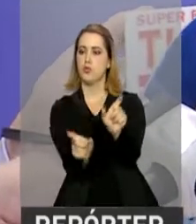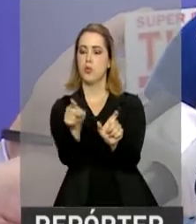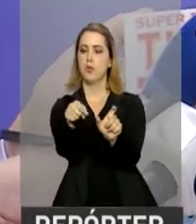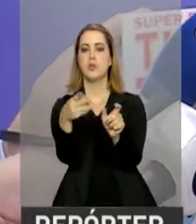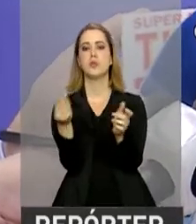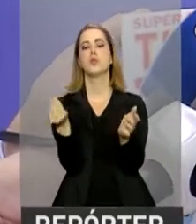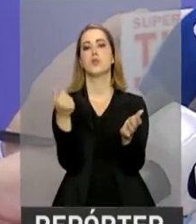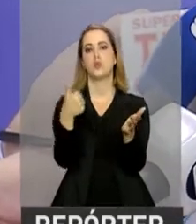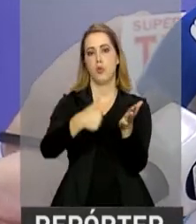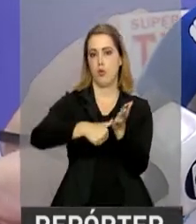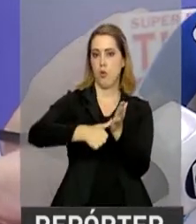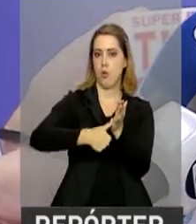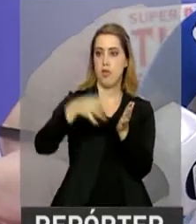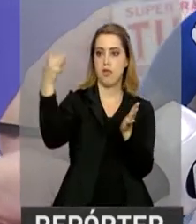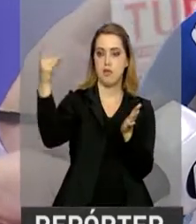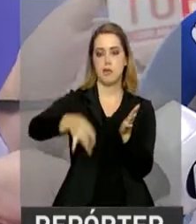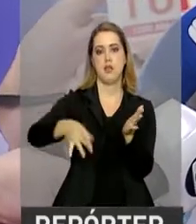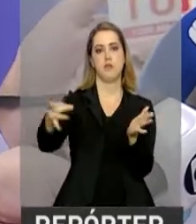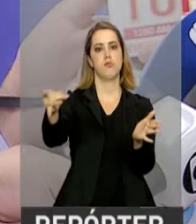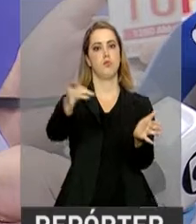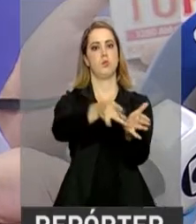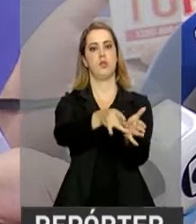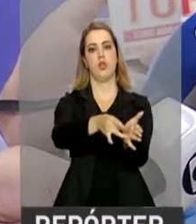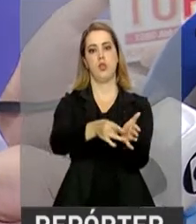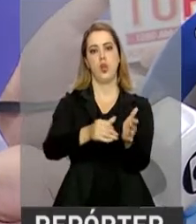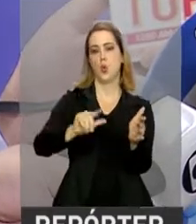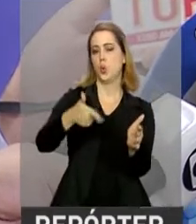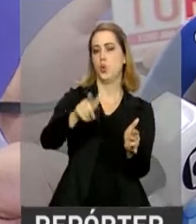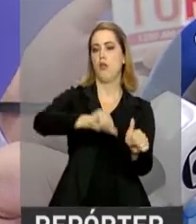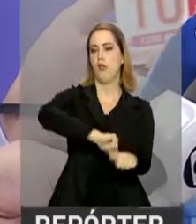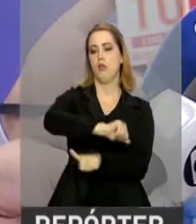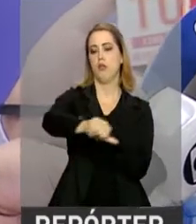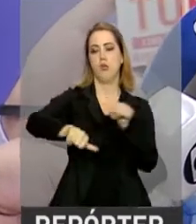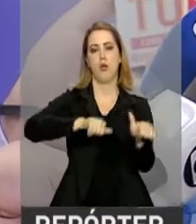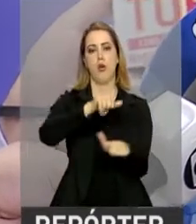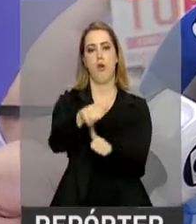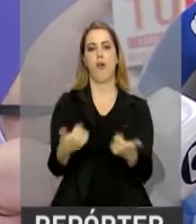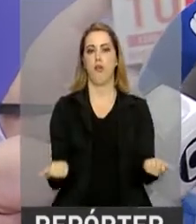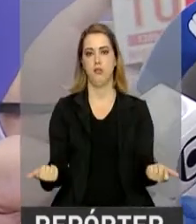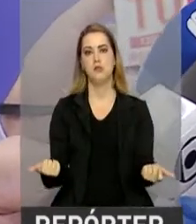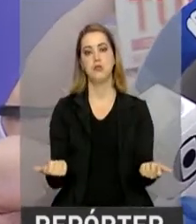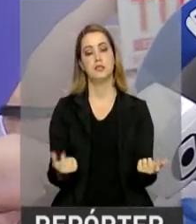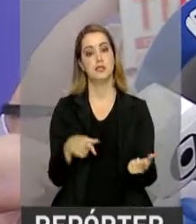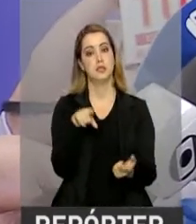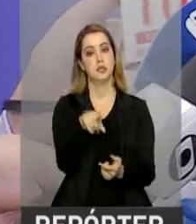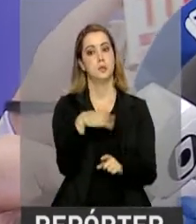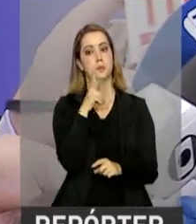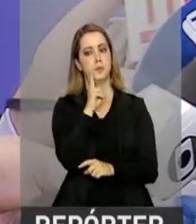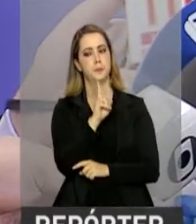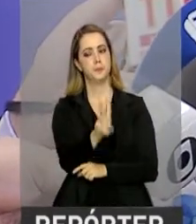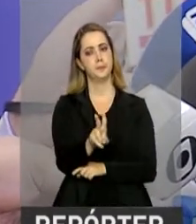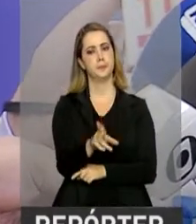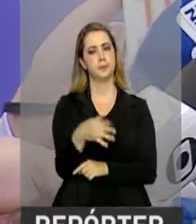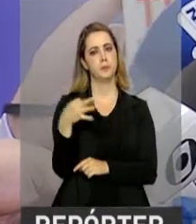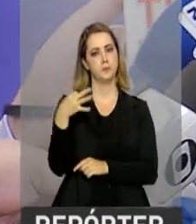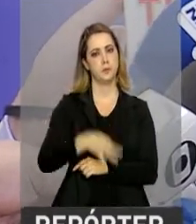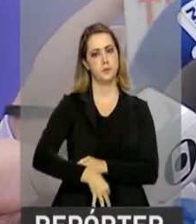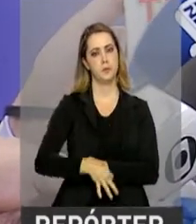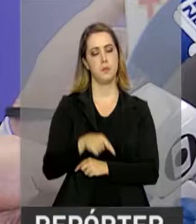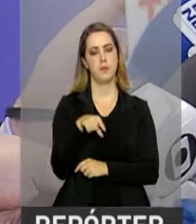se submeter à prova do enem em nome de outro e isso vai ser acompanhado diretamente